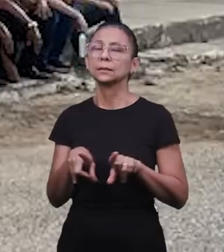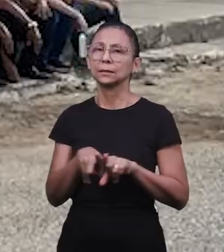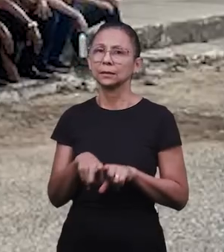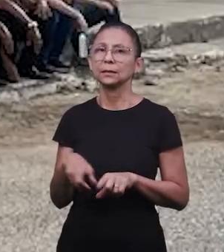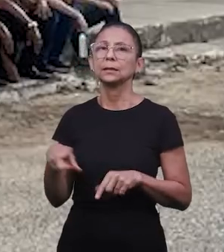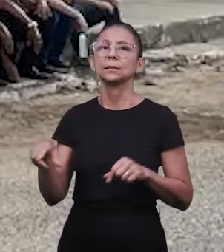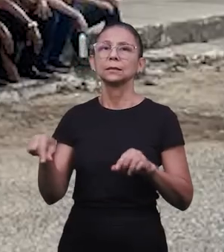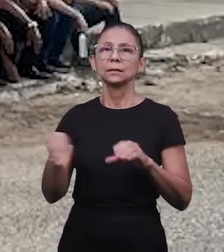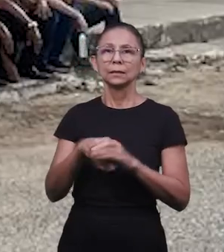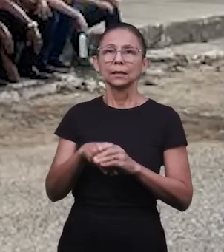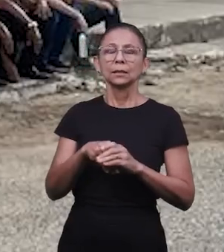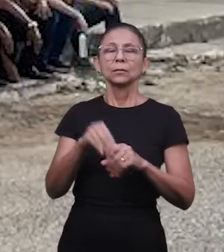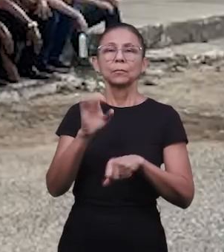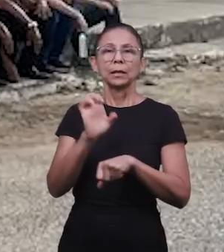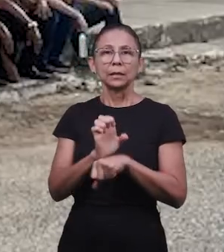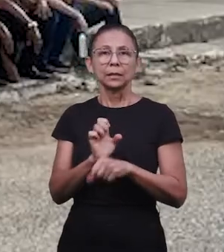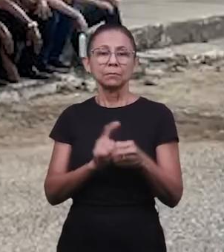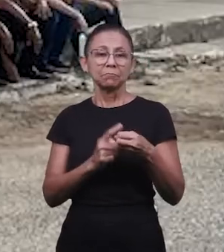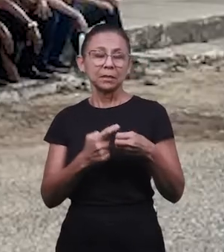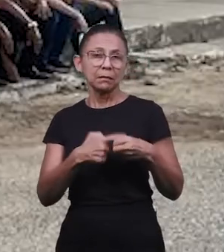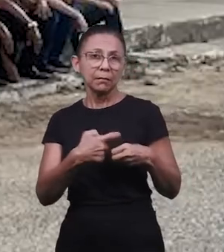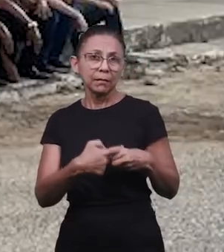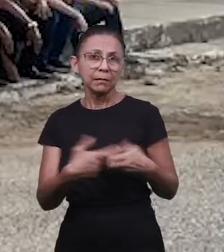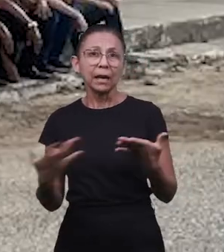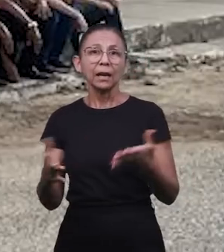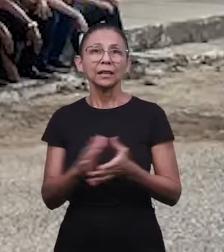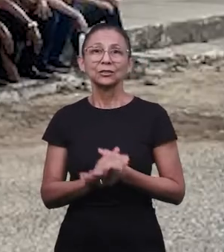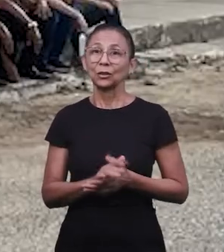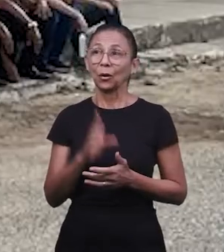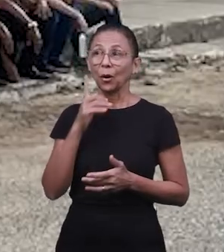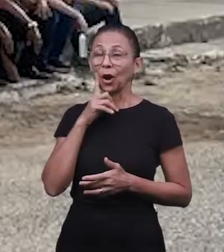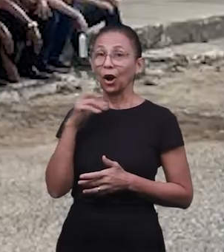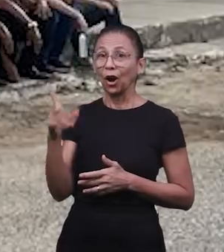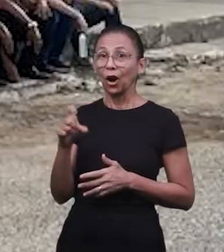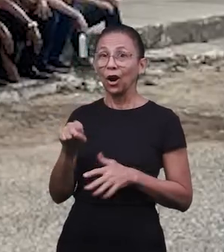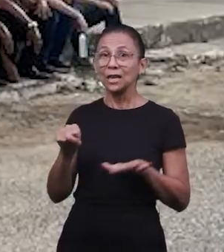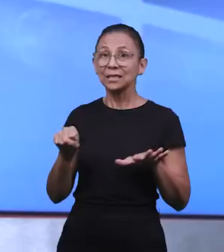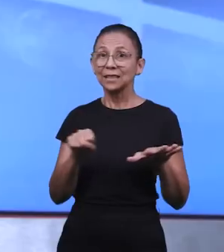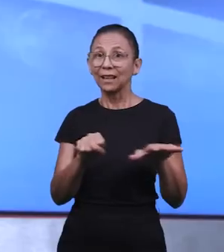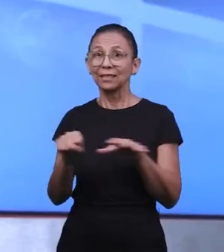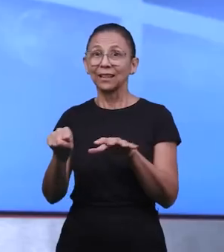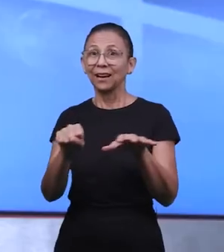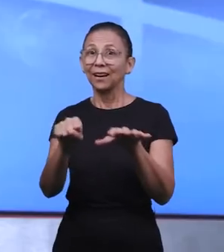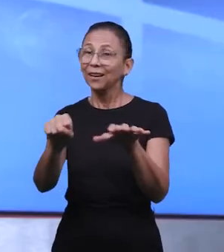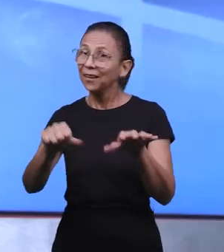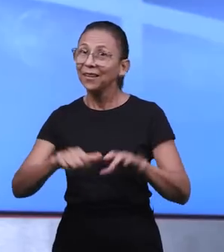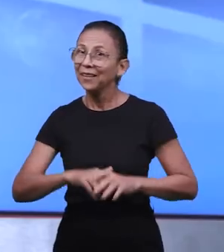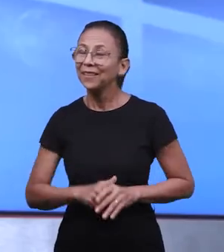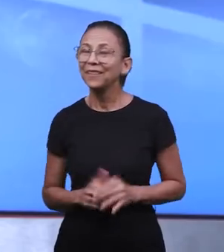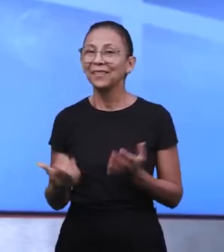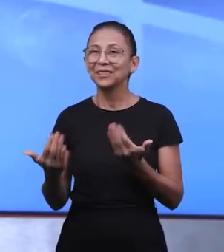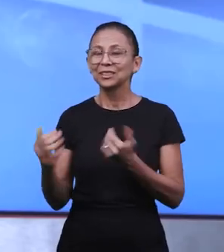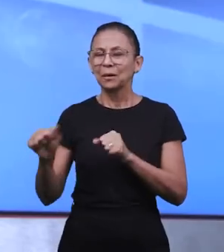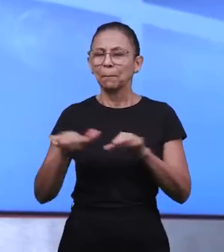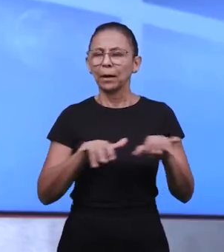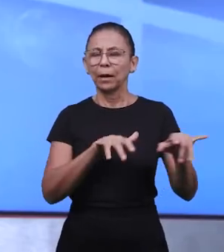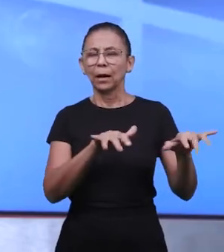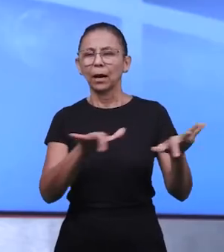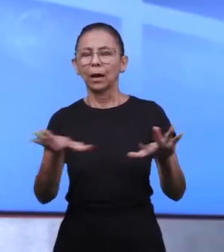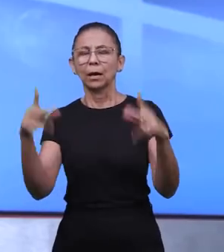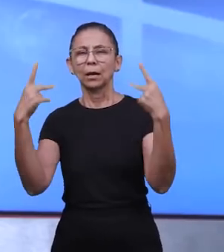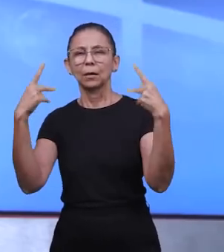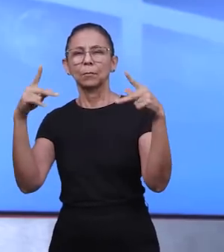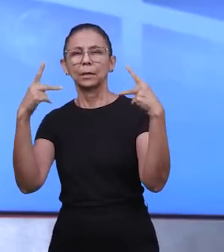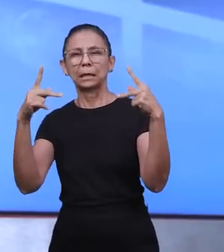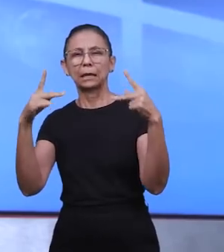Magalhães, aí na Bahia. Agora, no sertão baiano, atenção, hein? Os nossos jovens saíram pelas ruas para poder pregar a